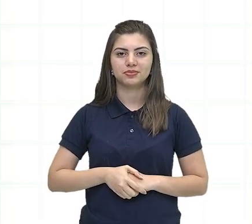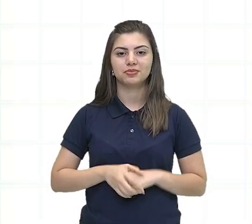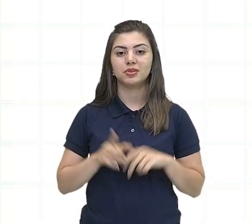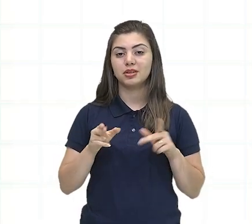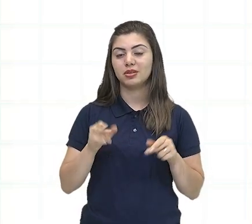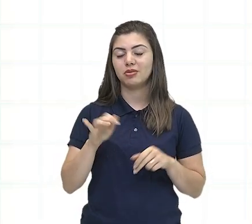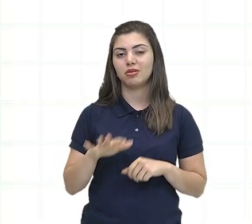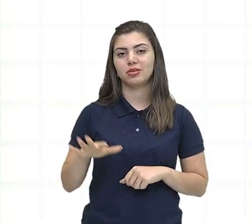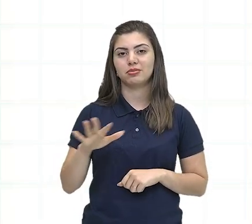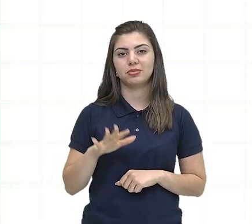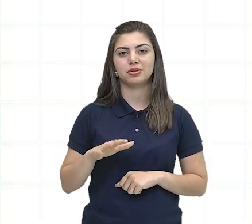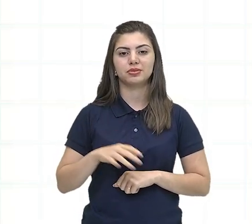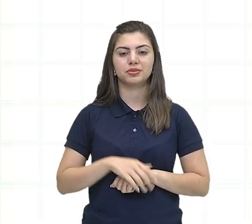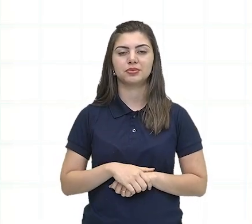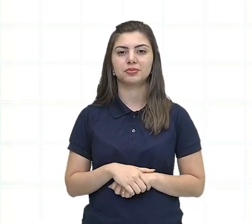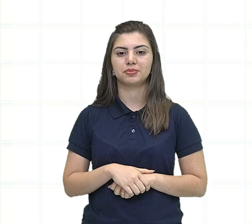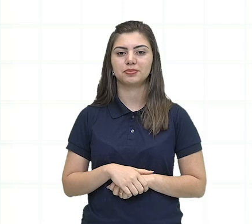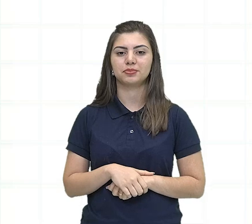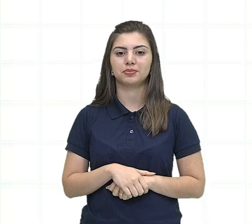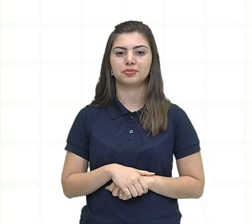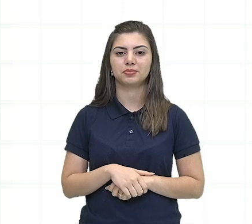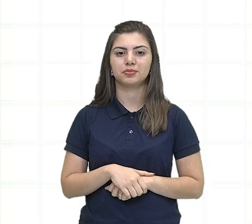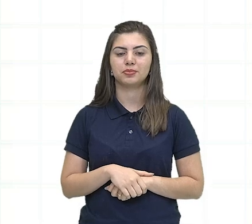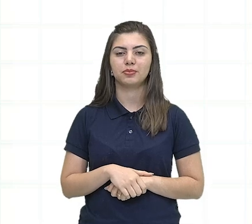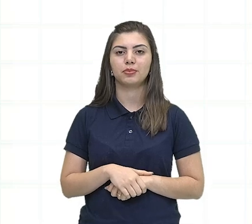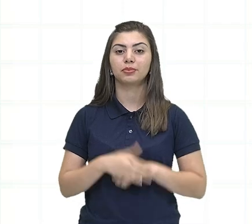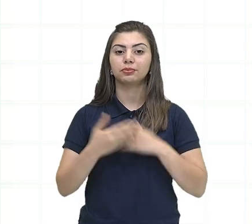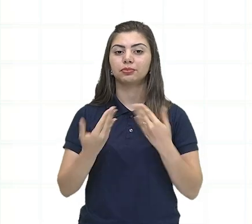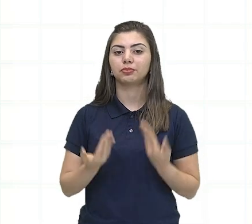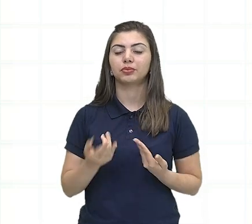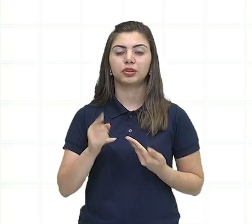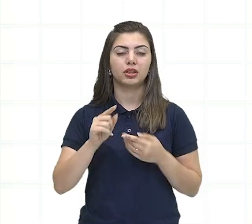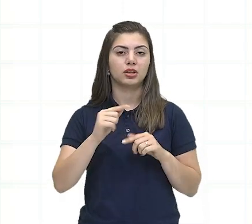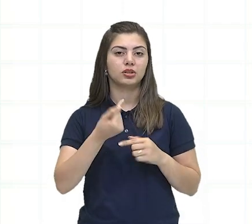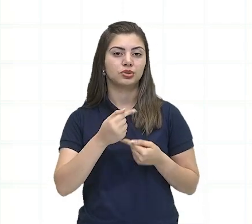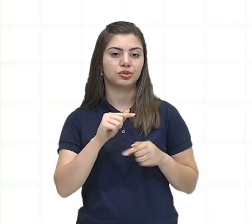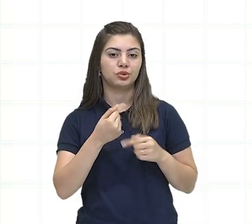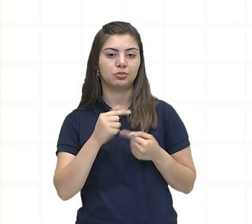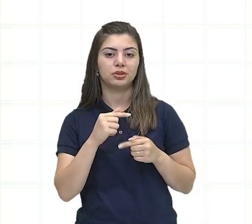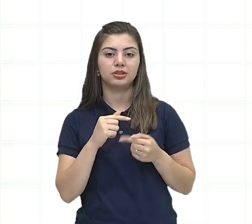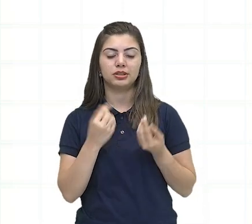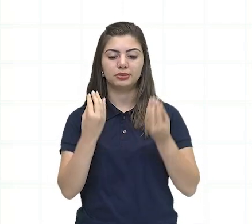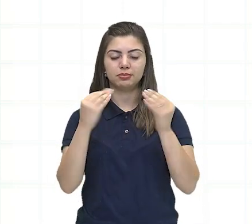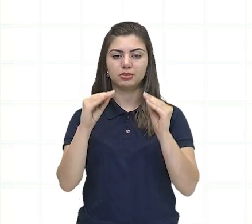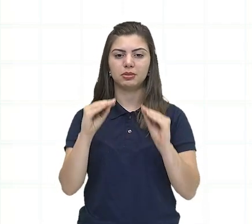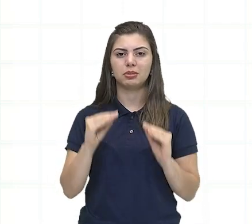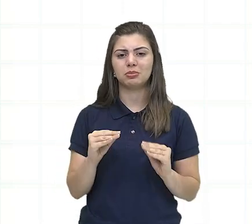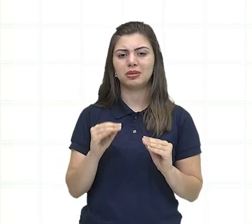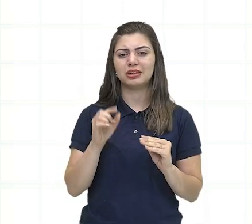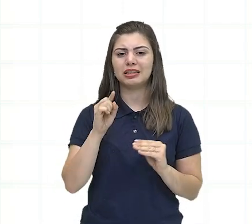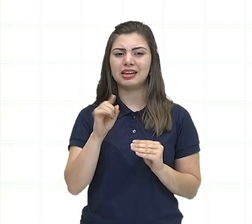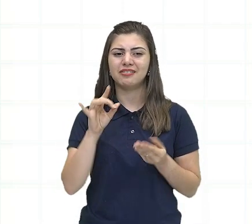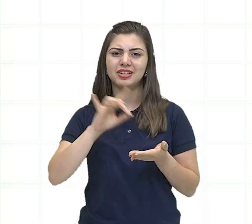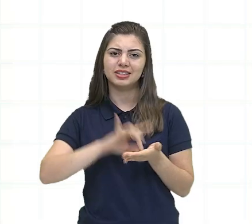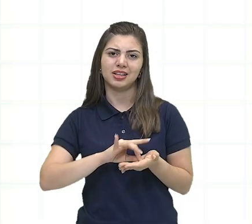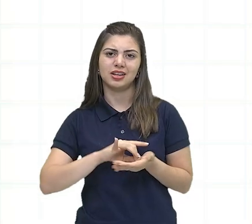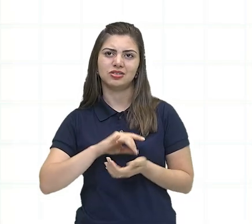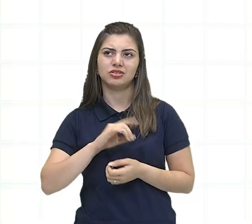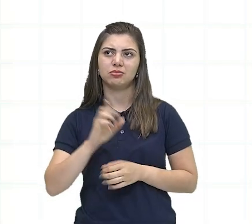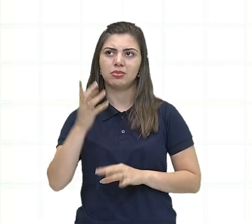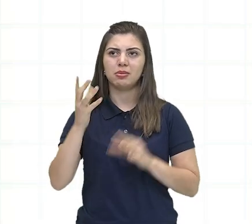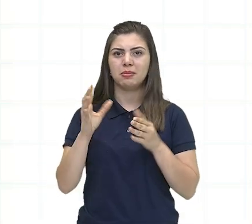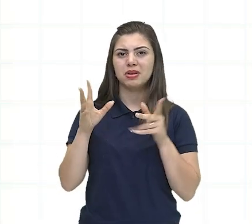estão observando. As formas abstratas, elas são indefinidas e irreais, podem